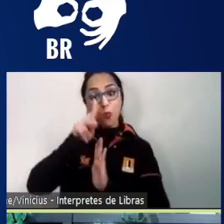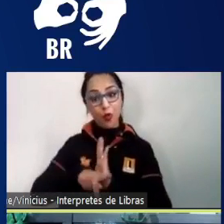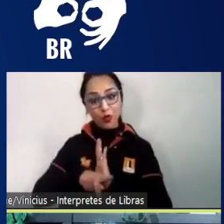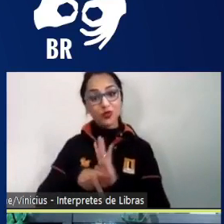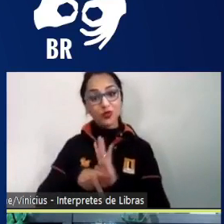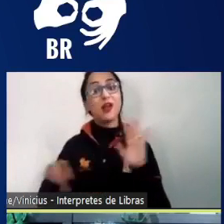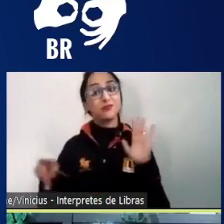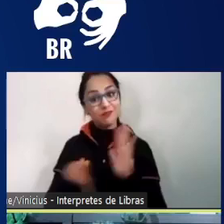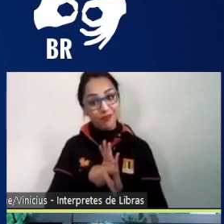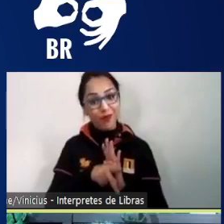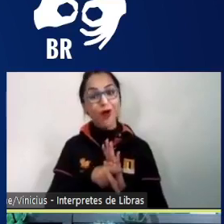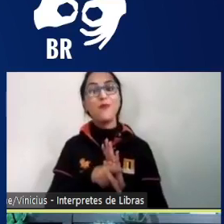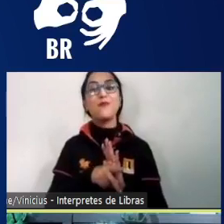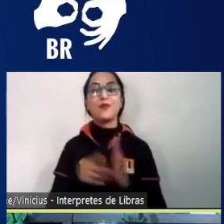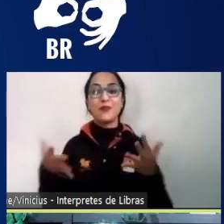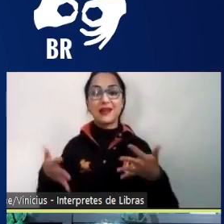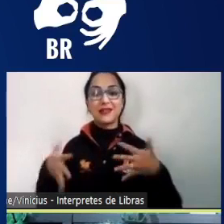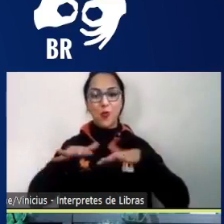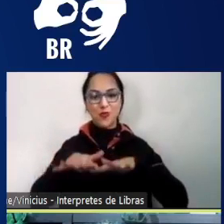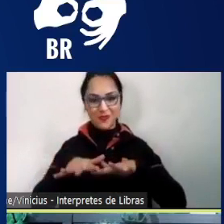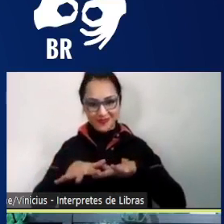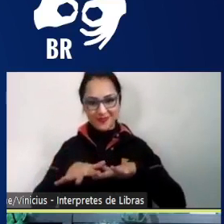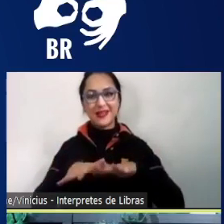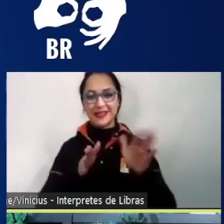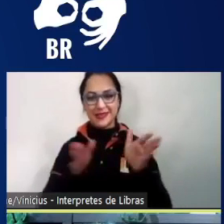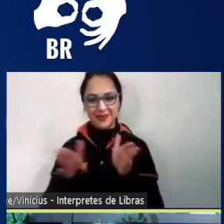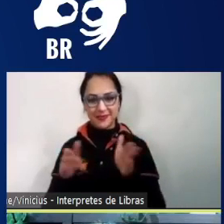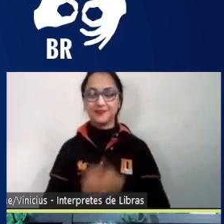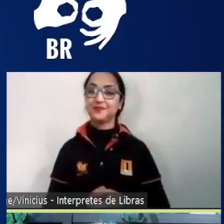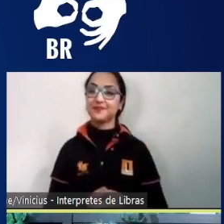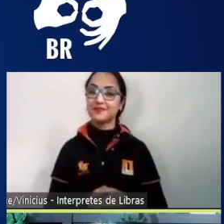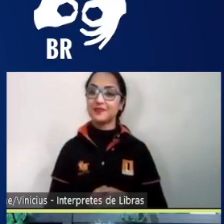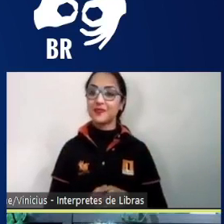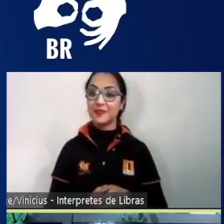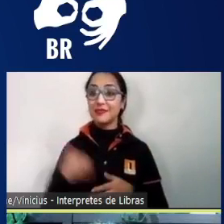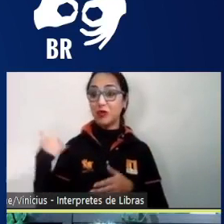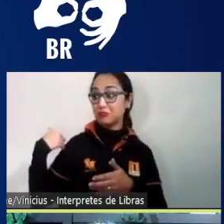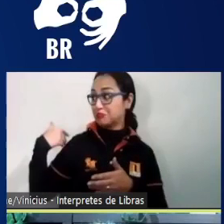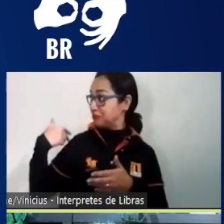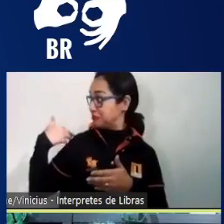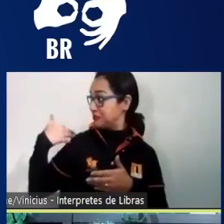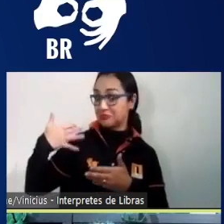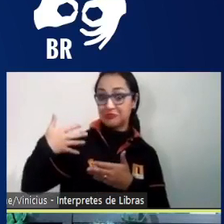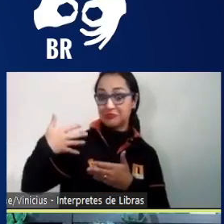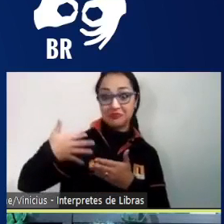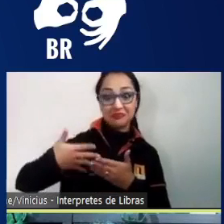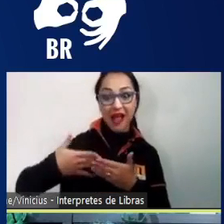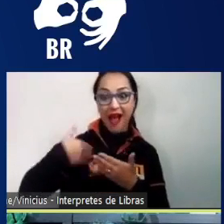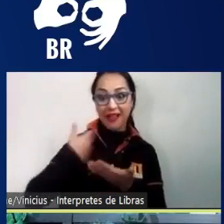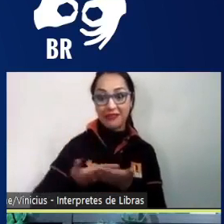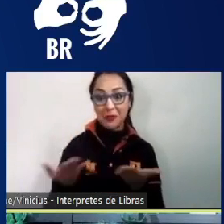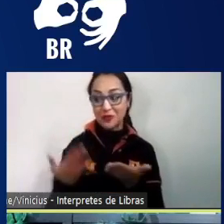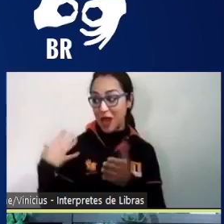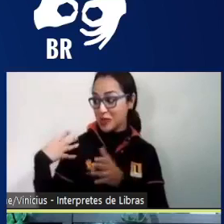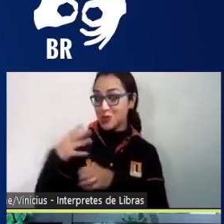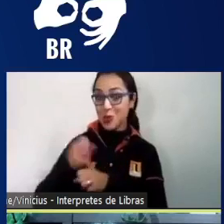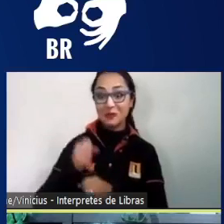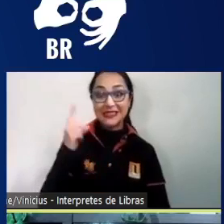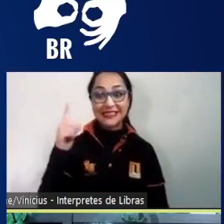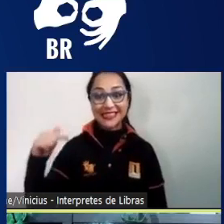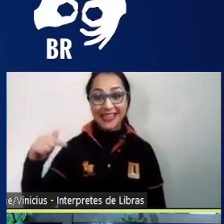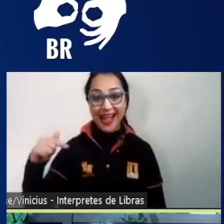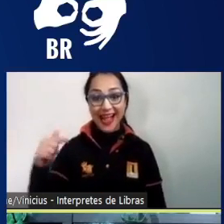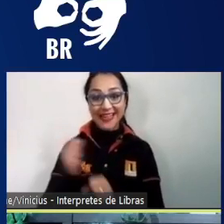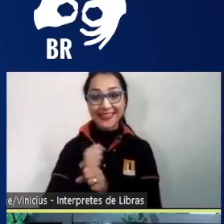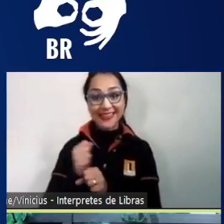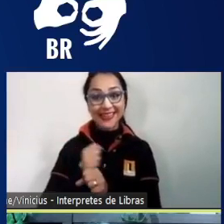inúmeras empresas que acreditam efetivamente que é possível fazer a inclusão. Não recebemos nenhum